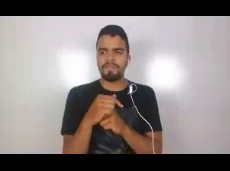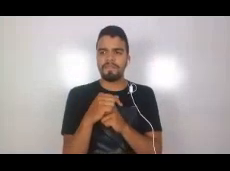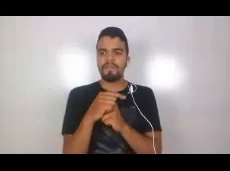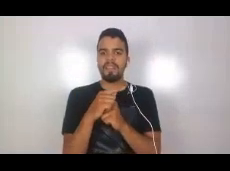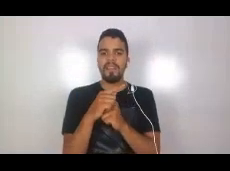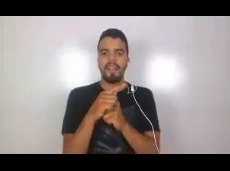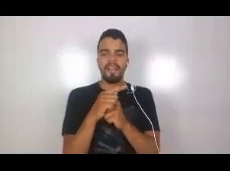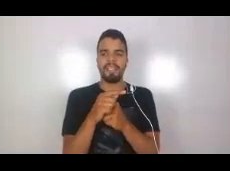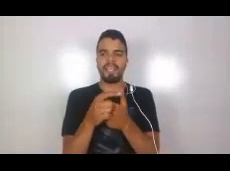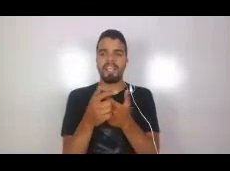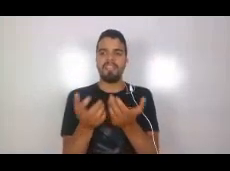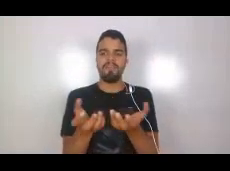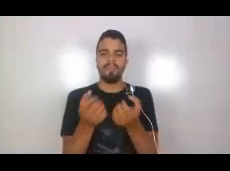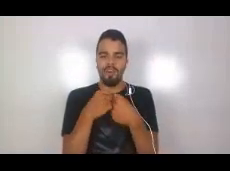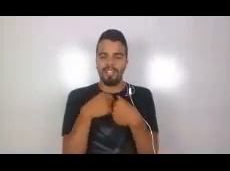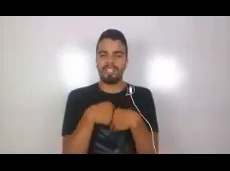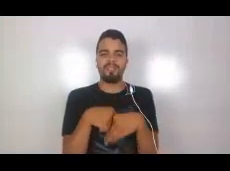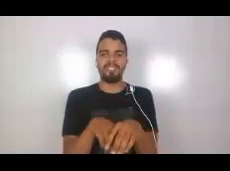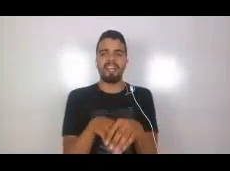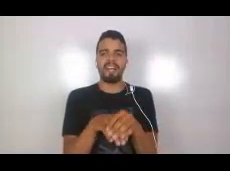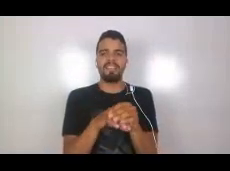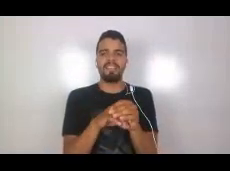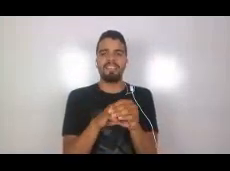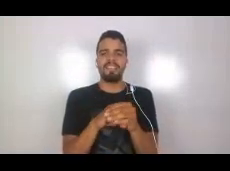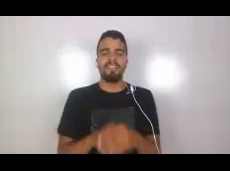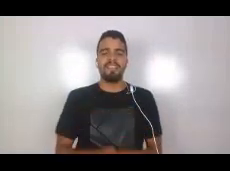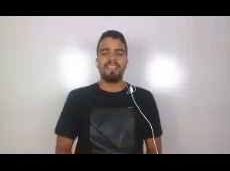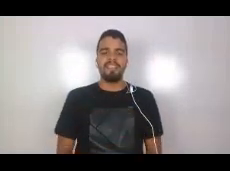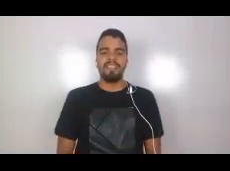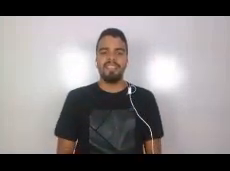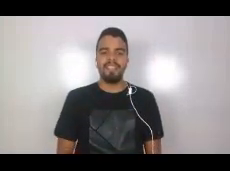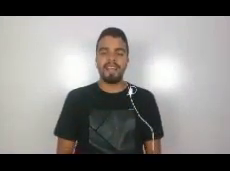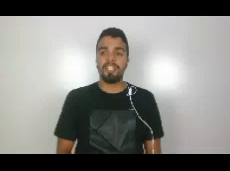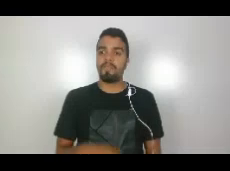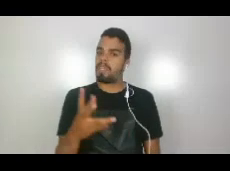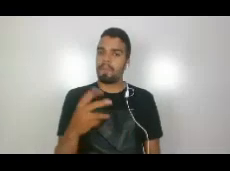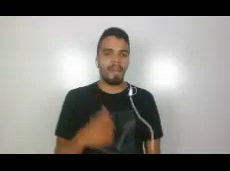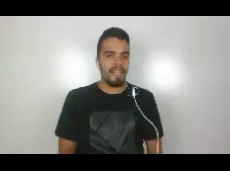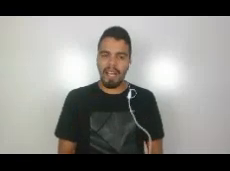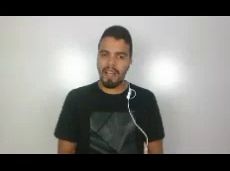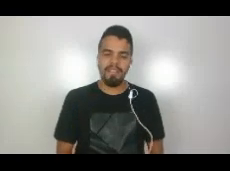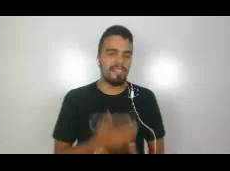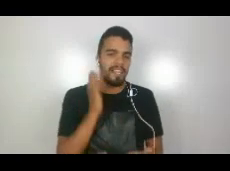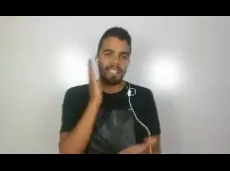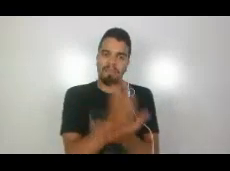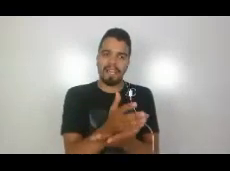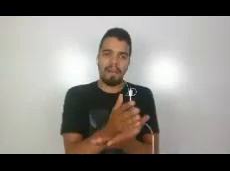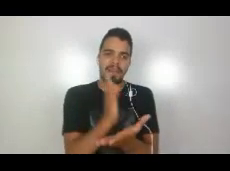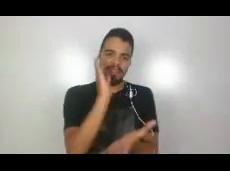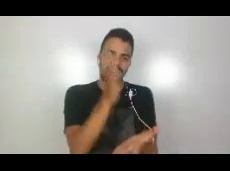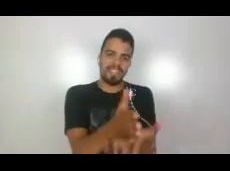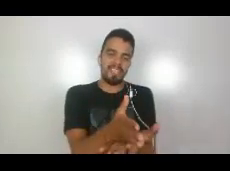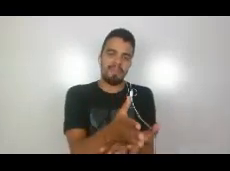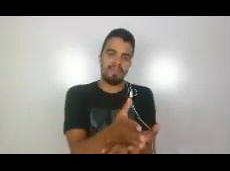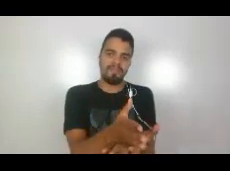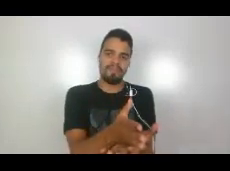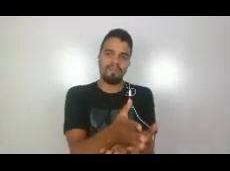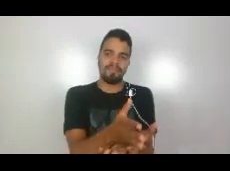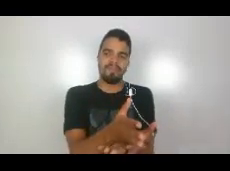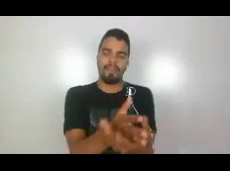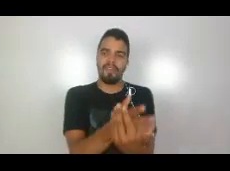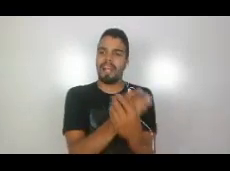aplicativo que ele mostra os sinais e que a gente pode aprender lá e trazer para cá para nosso